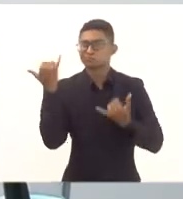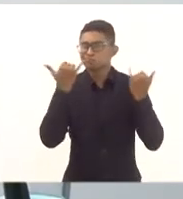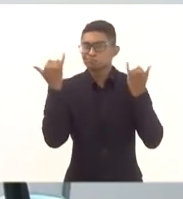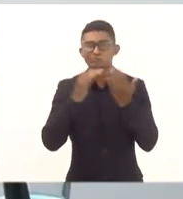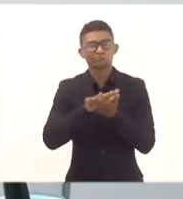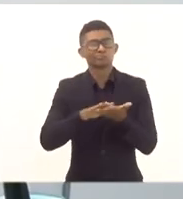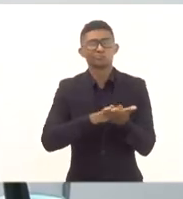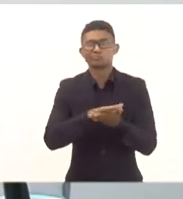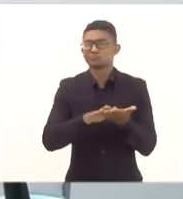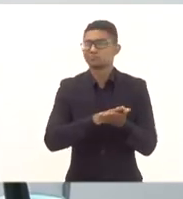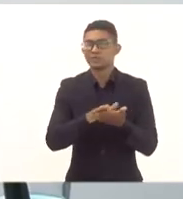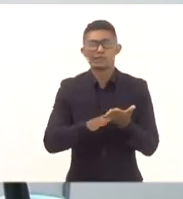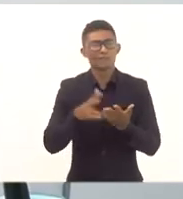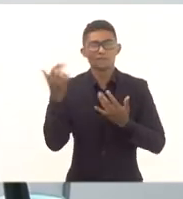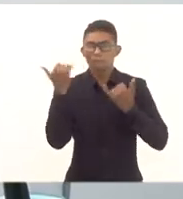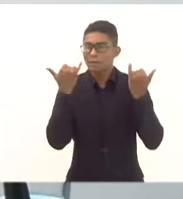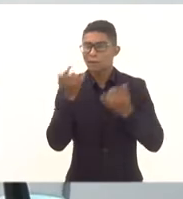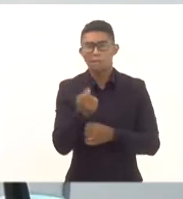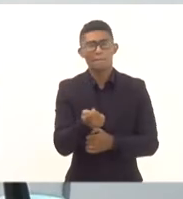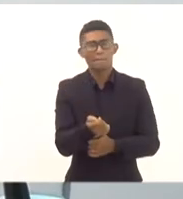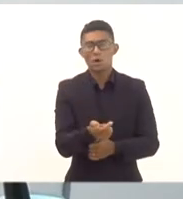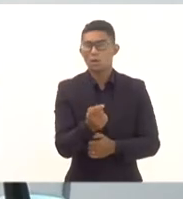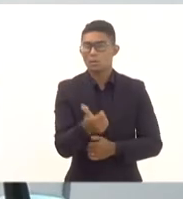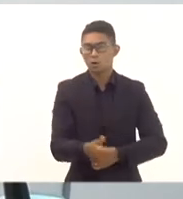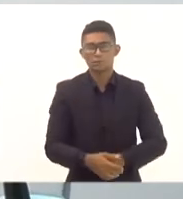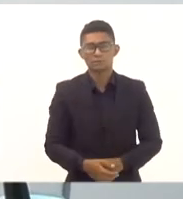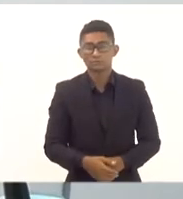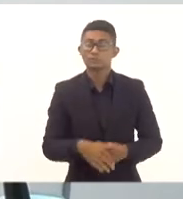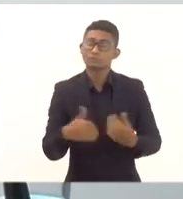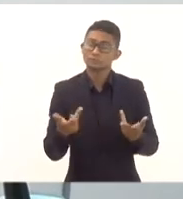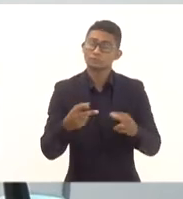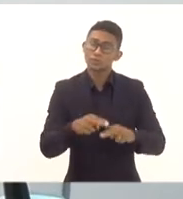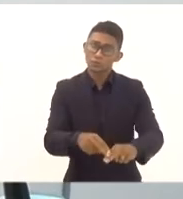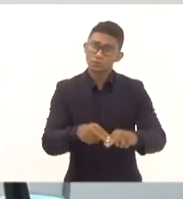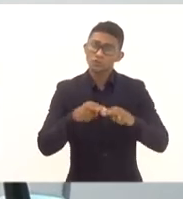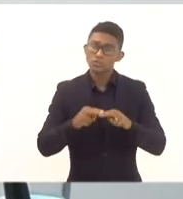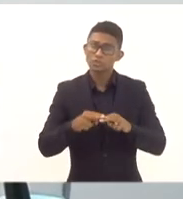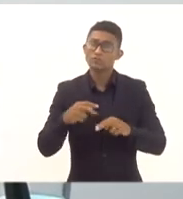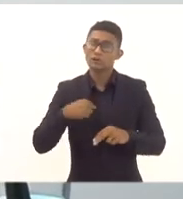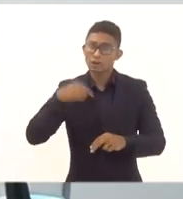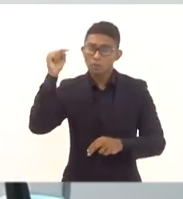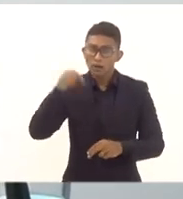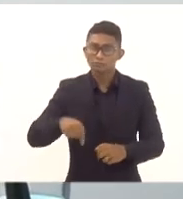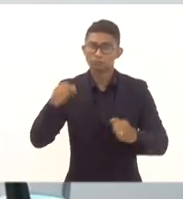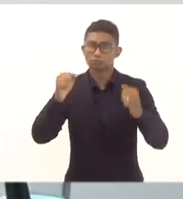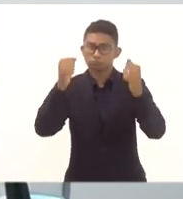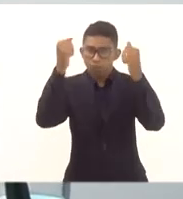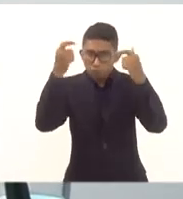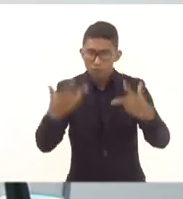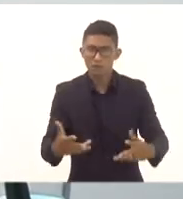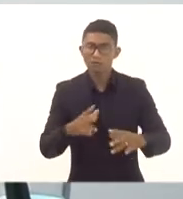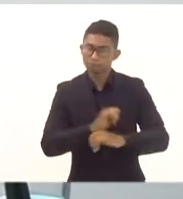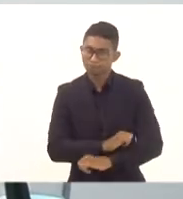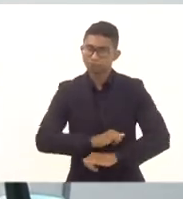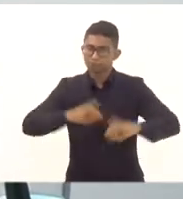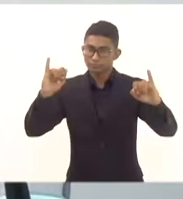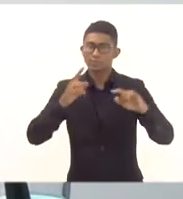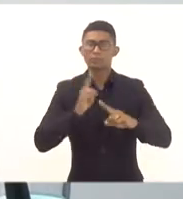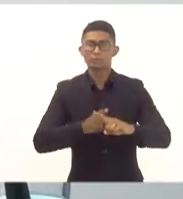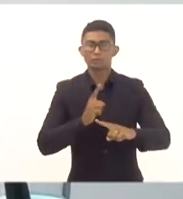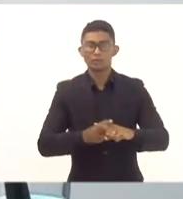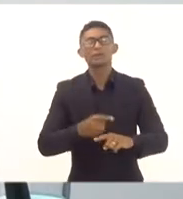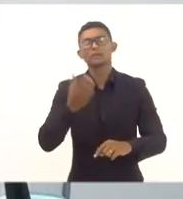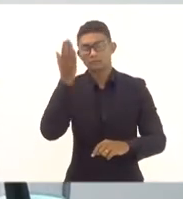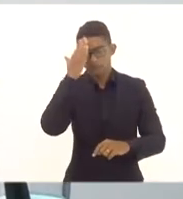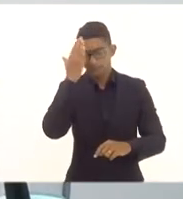a esses possíveis beneficiados tô trazendo esse esse esses elementos porque o Obviamente as